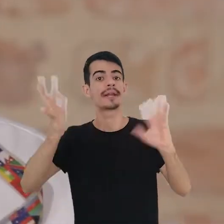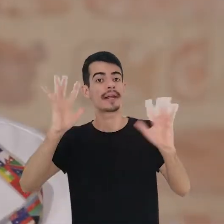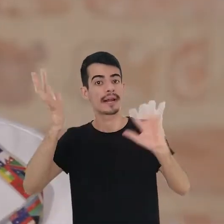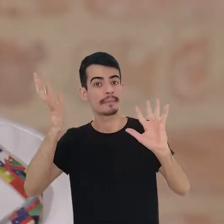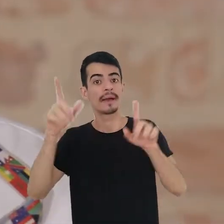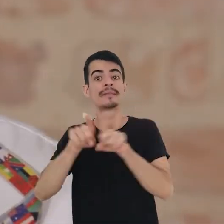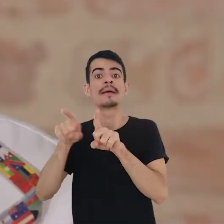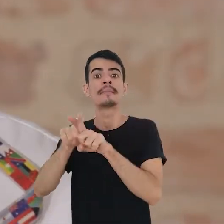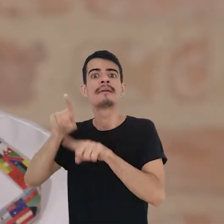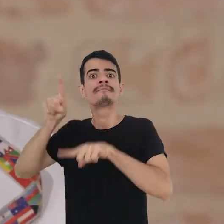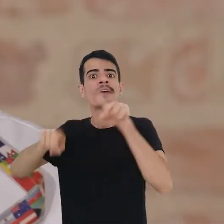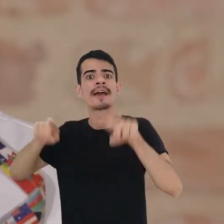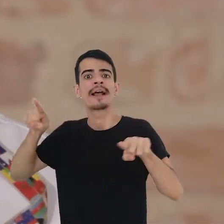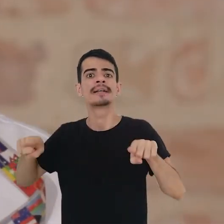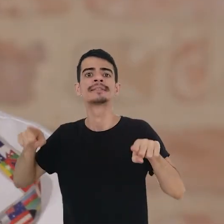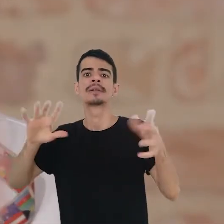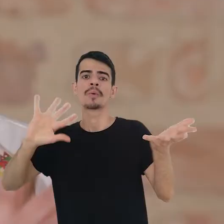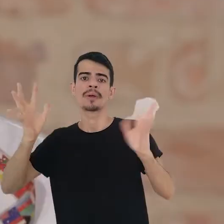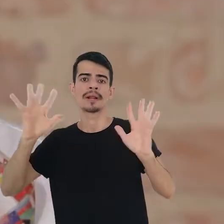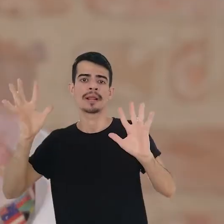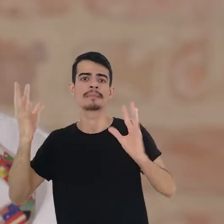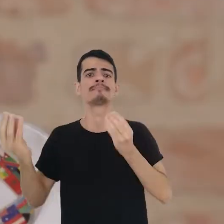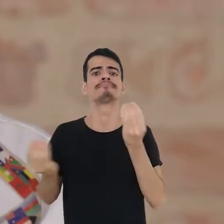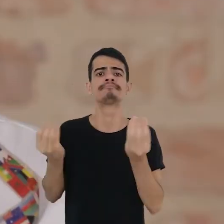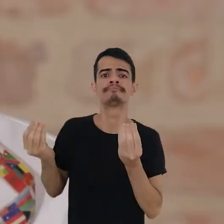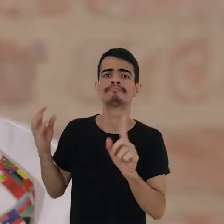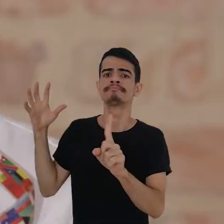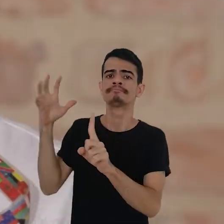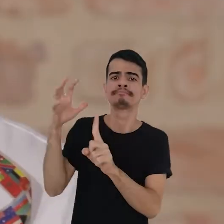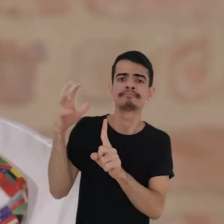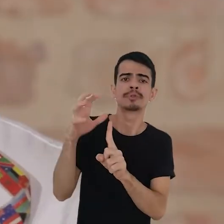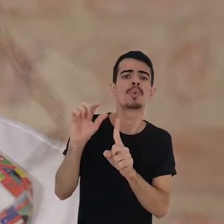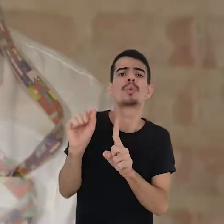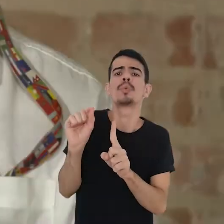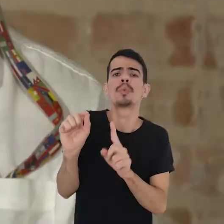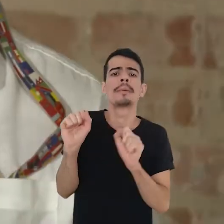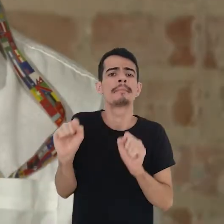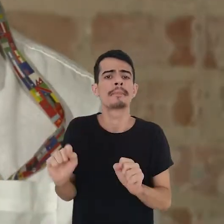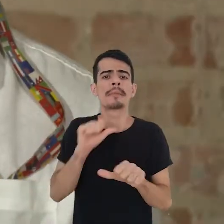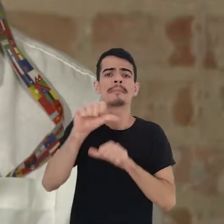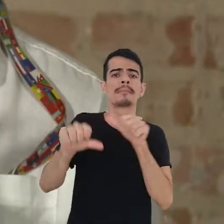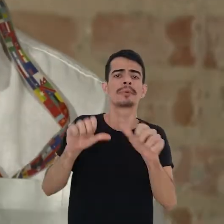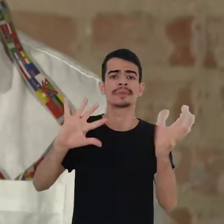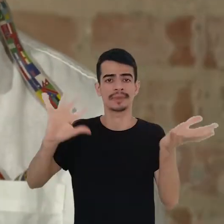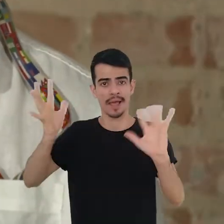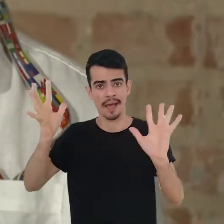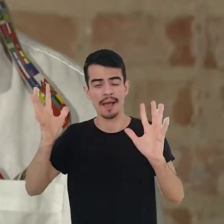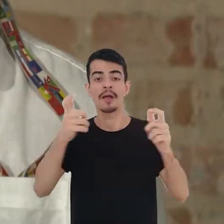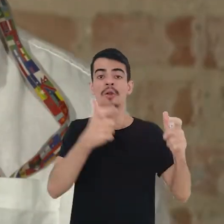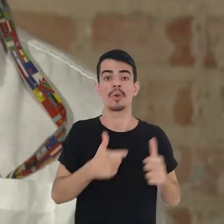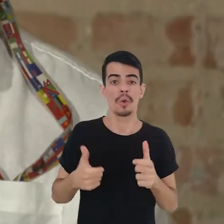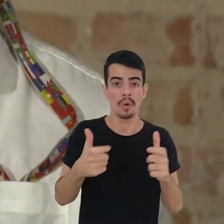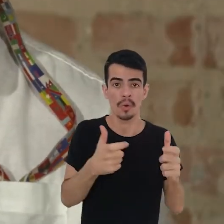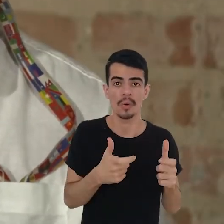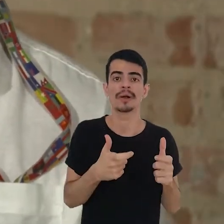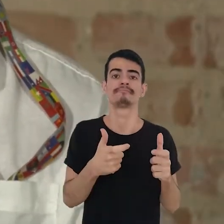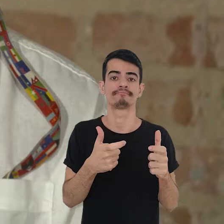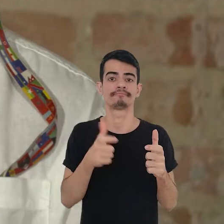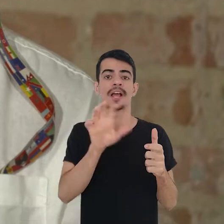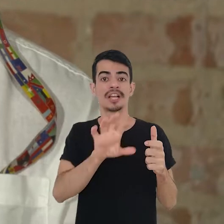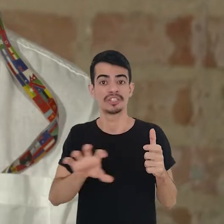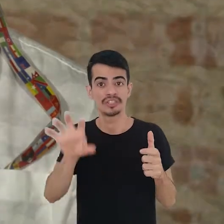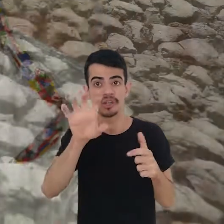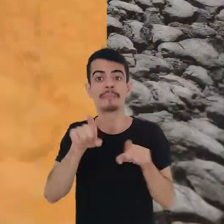climáticas, ilustrando o conjunto de fatores que leva a variações no clima em escalas locais, regionais